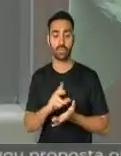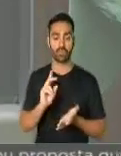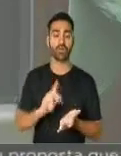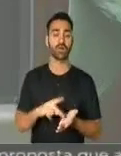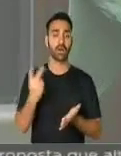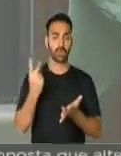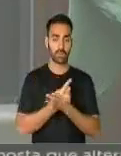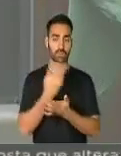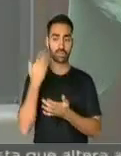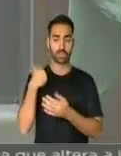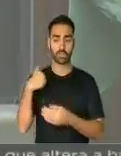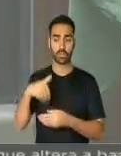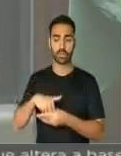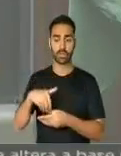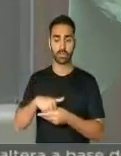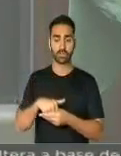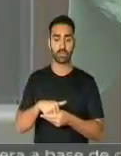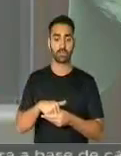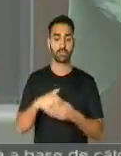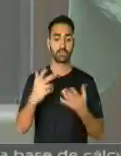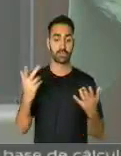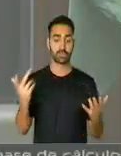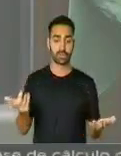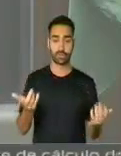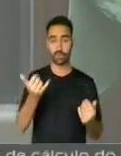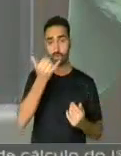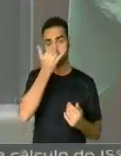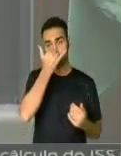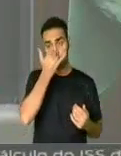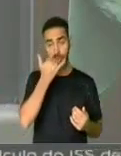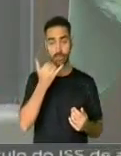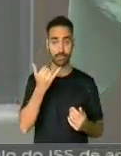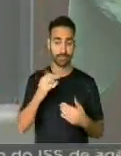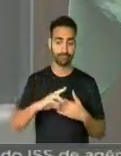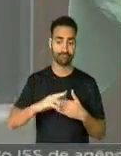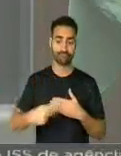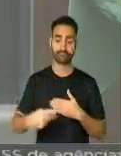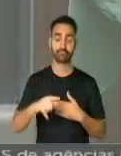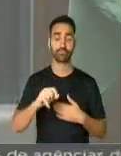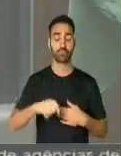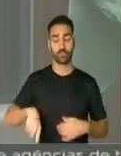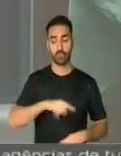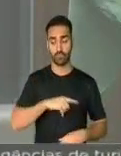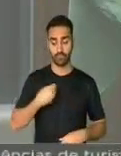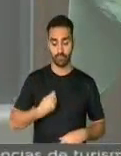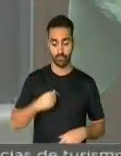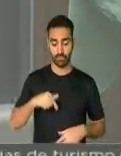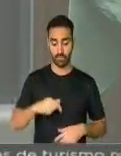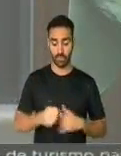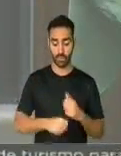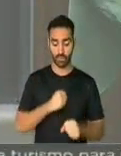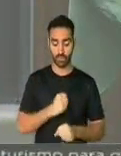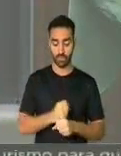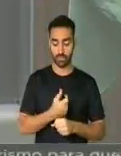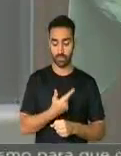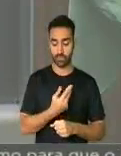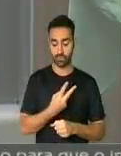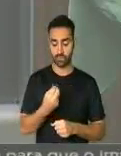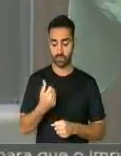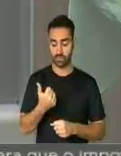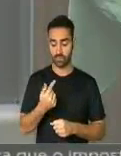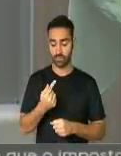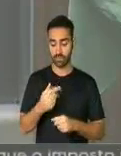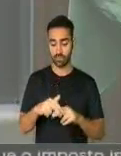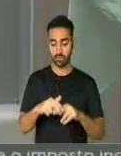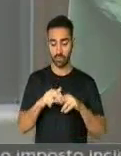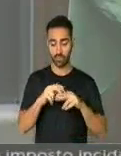naquelas eleições e a consequência disso eh que estamos vivendo no ano 2017 a verdade é que